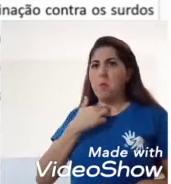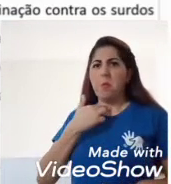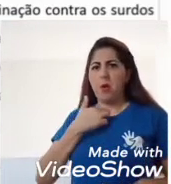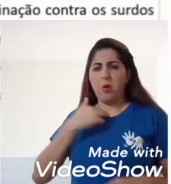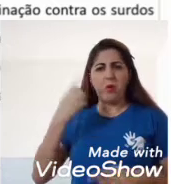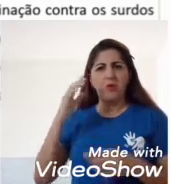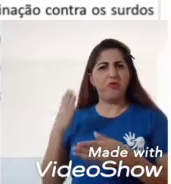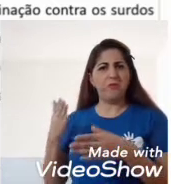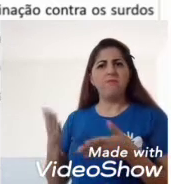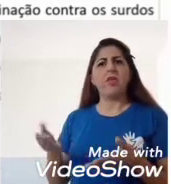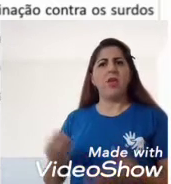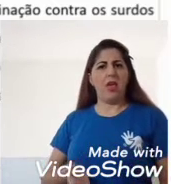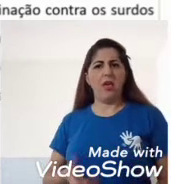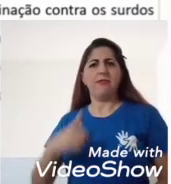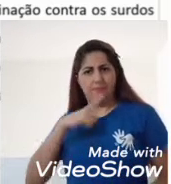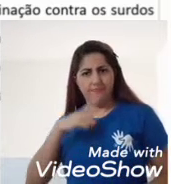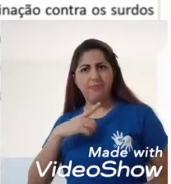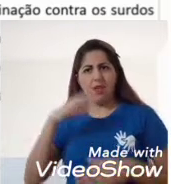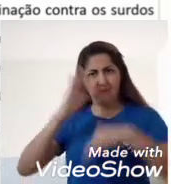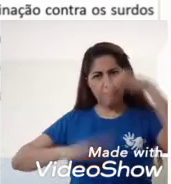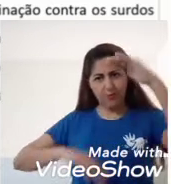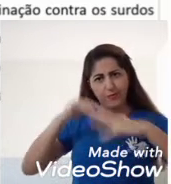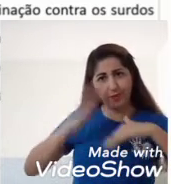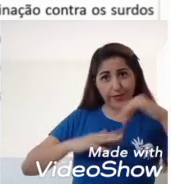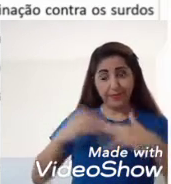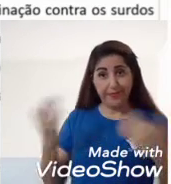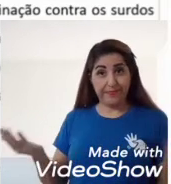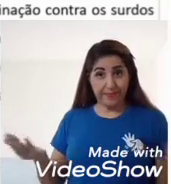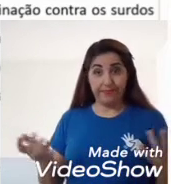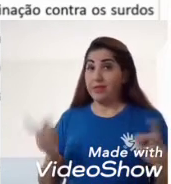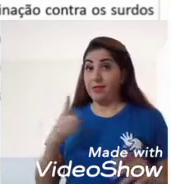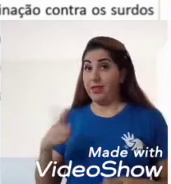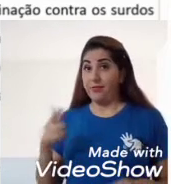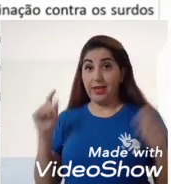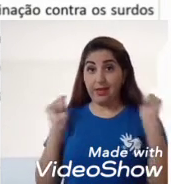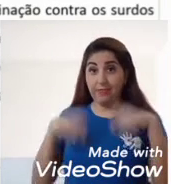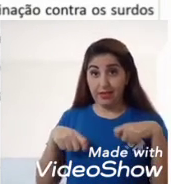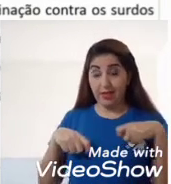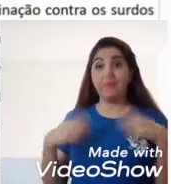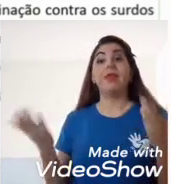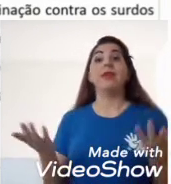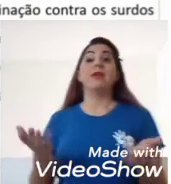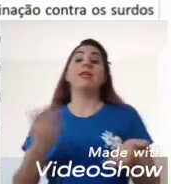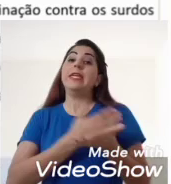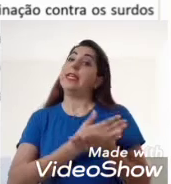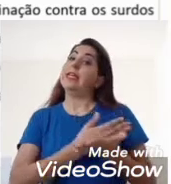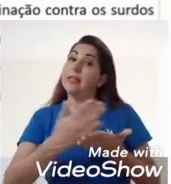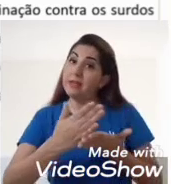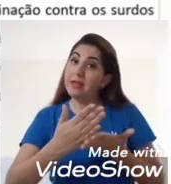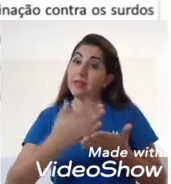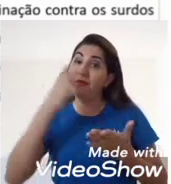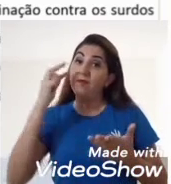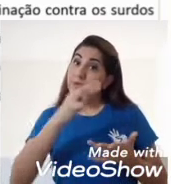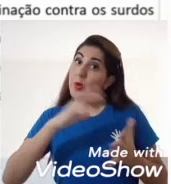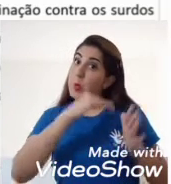Só lembrando que esse inicialmente aqui não contrapõe esse posteriormente aqui, porque o inicialmente aqui é o que ela vai dizer no todo da